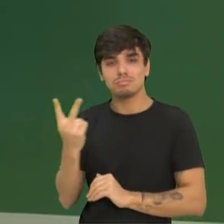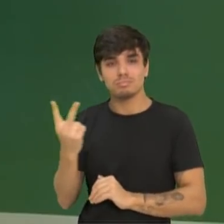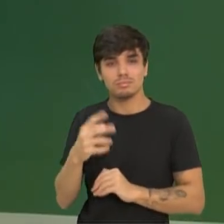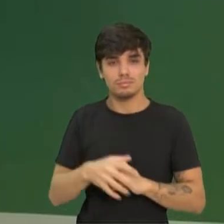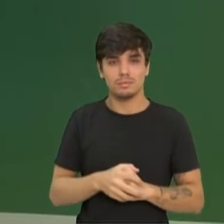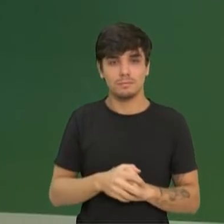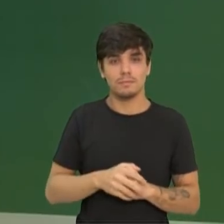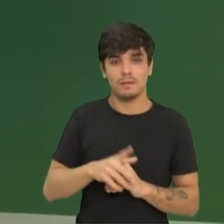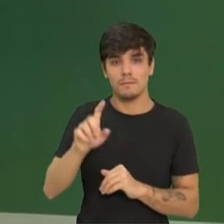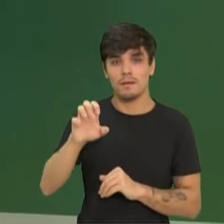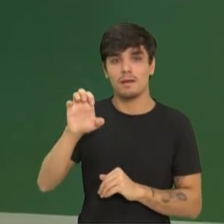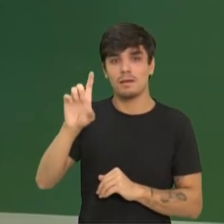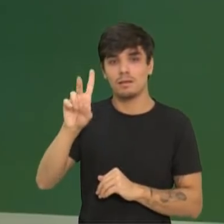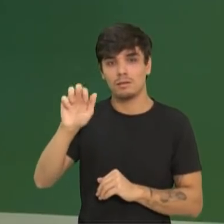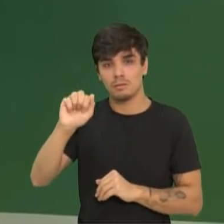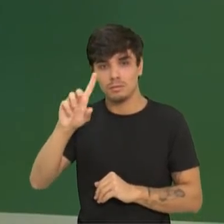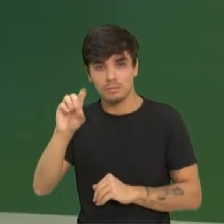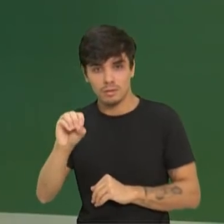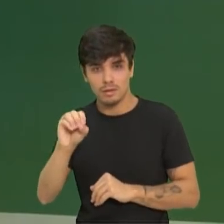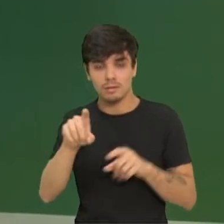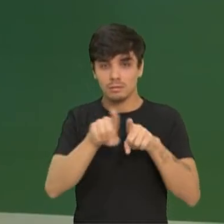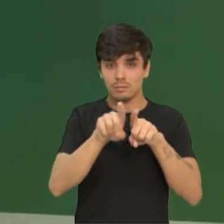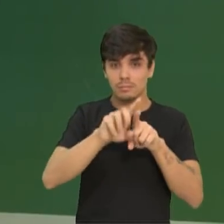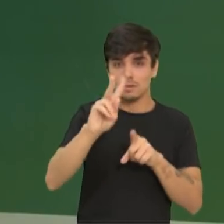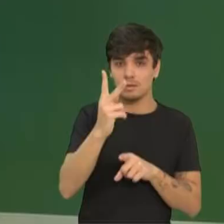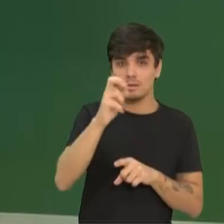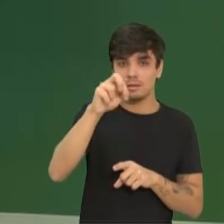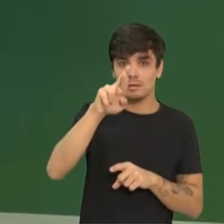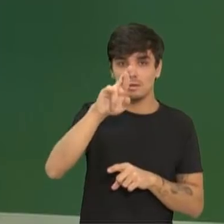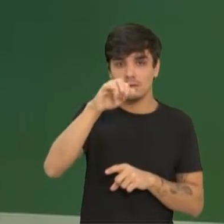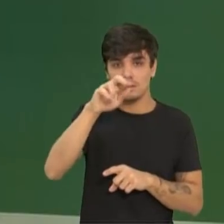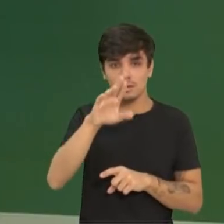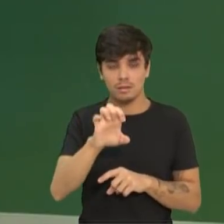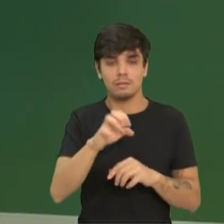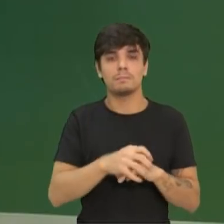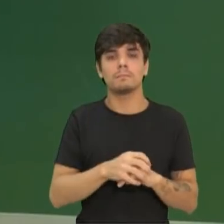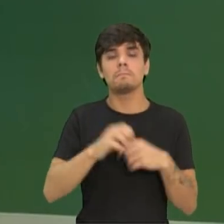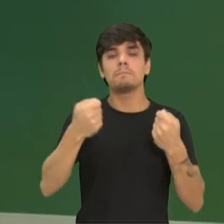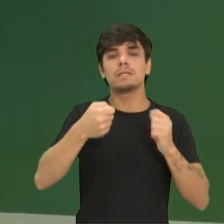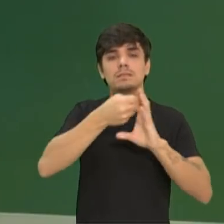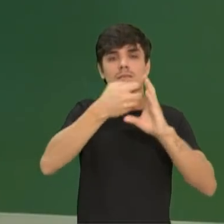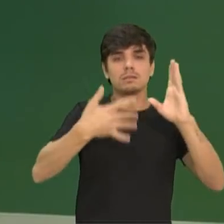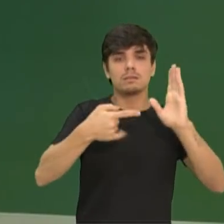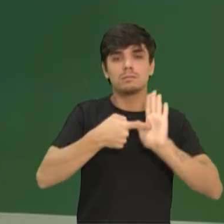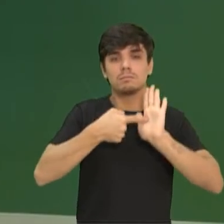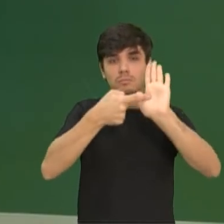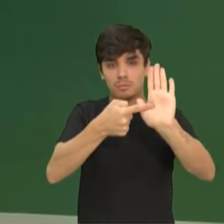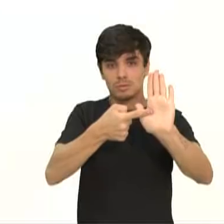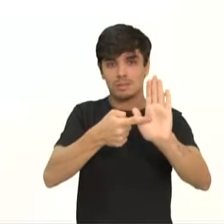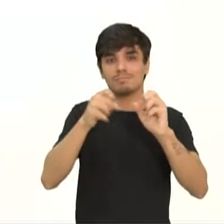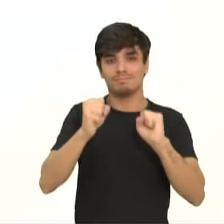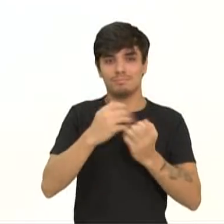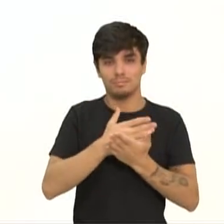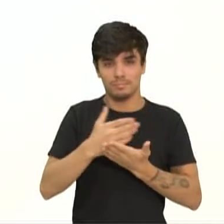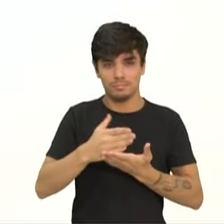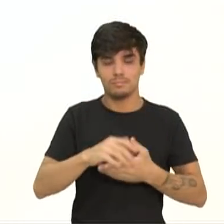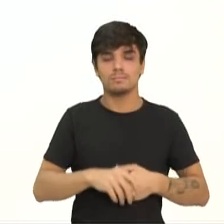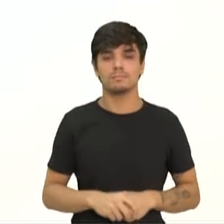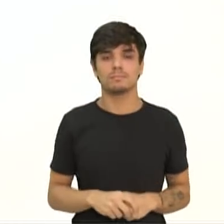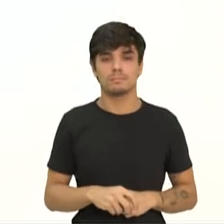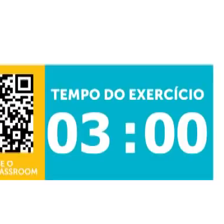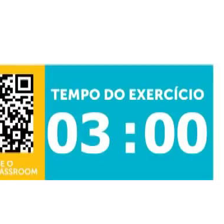Oscar. É o Eduardo e o Henrique. E você precisa agora destacar as características de cada um deles. Pode começar.